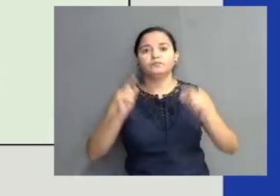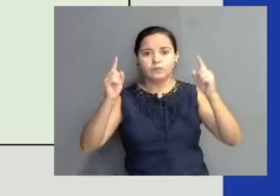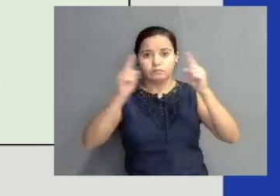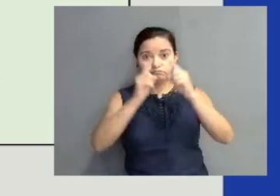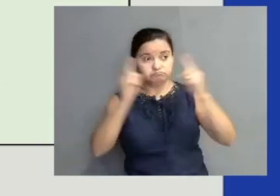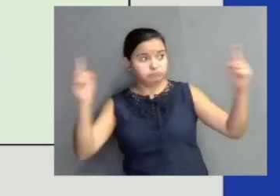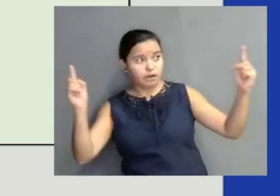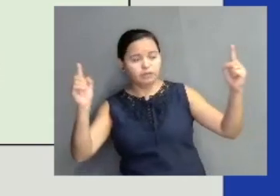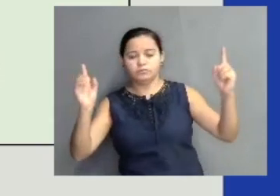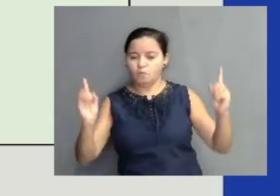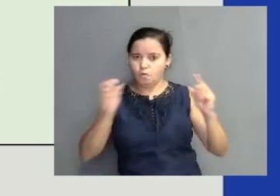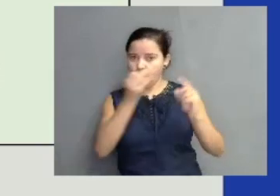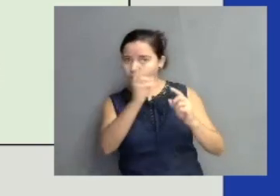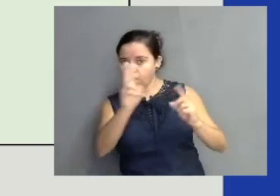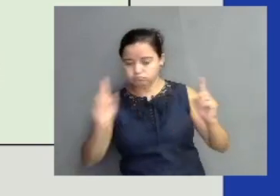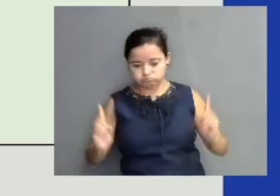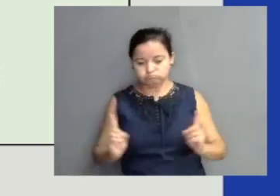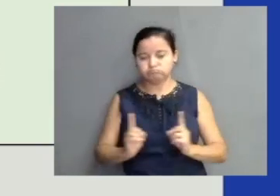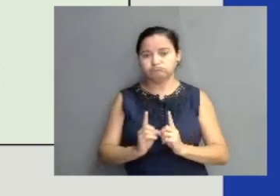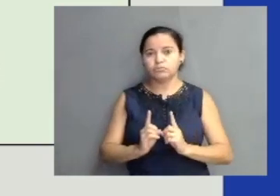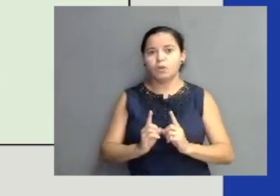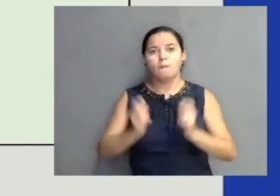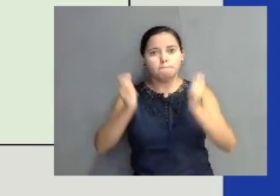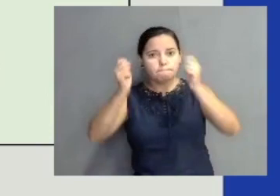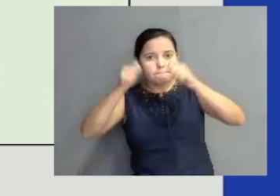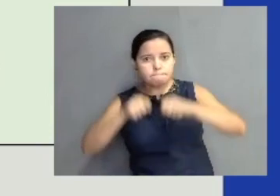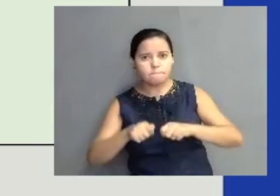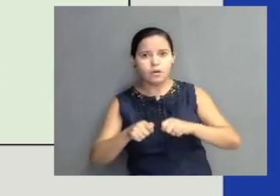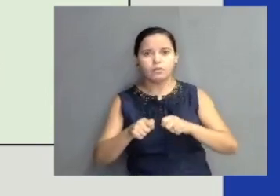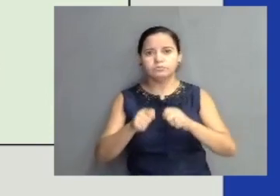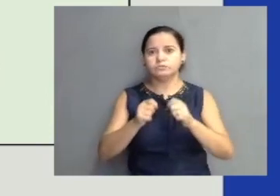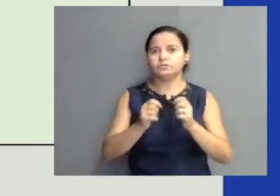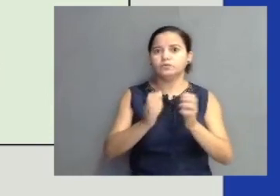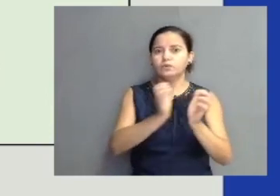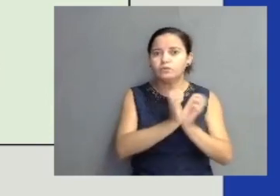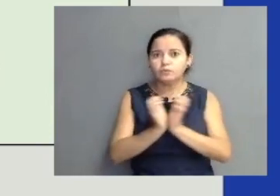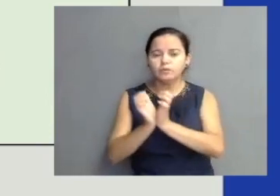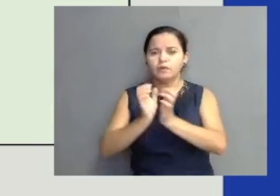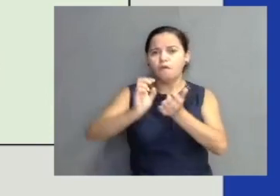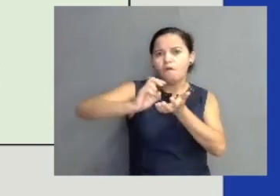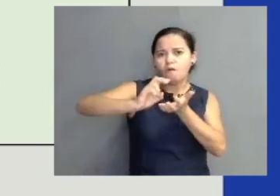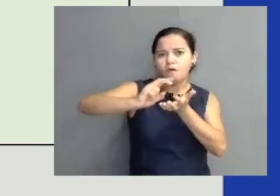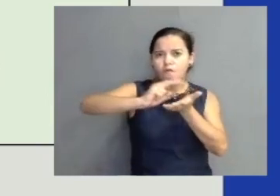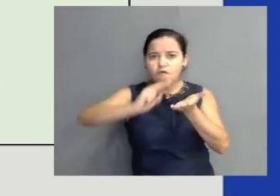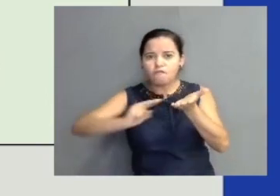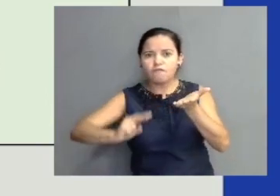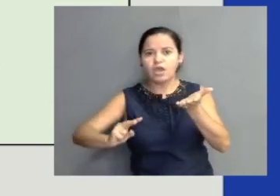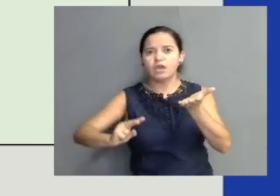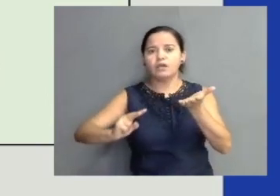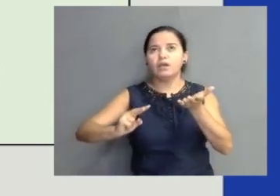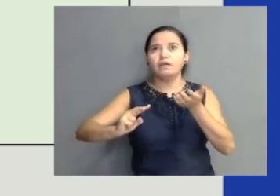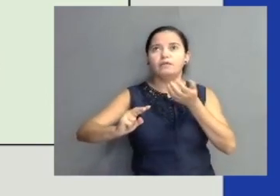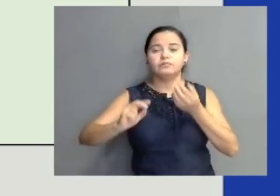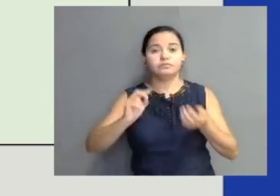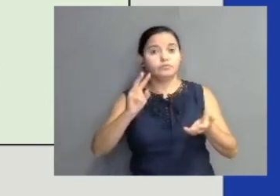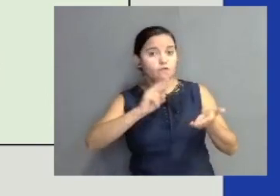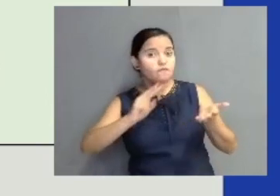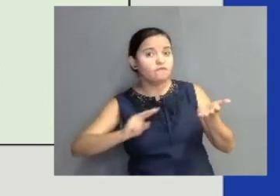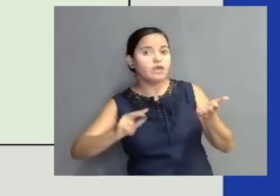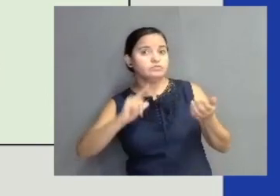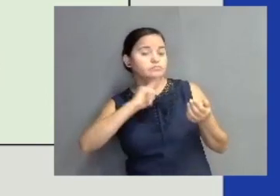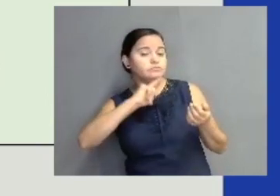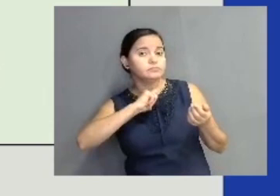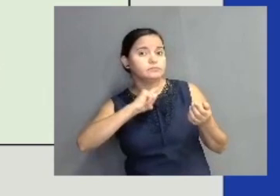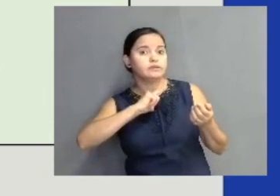há um agrupamento de versos sem nenhum rigor métrico. São versos aleatórios que aí o escritor, que o